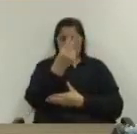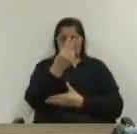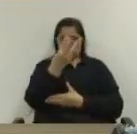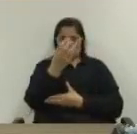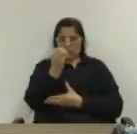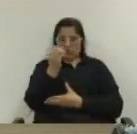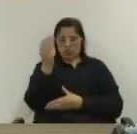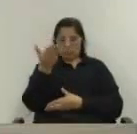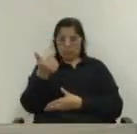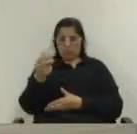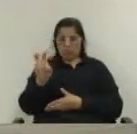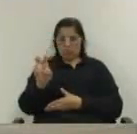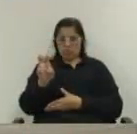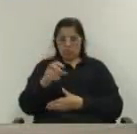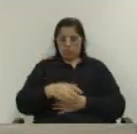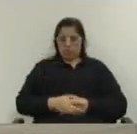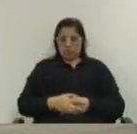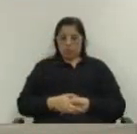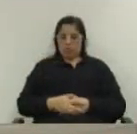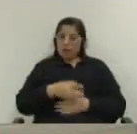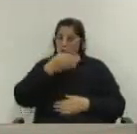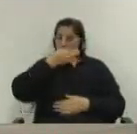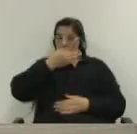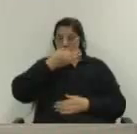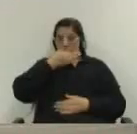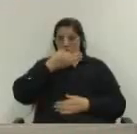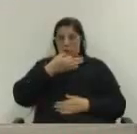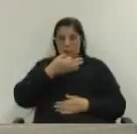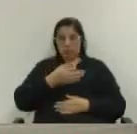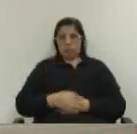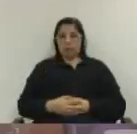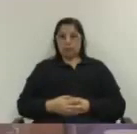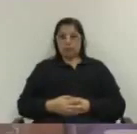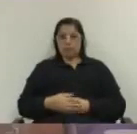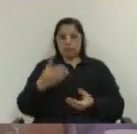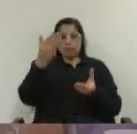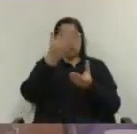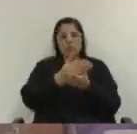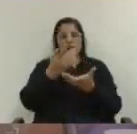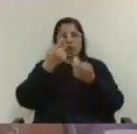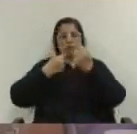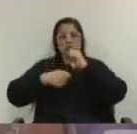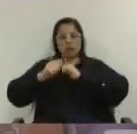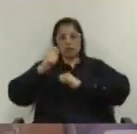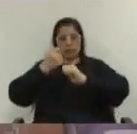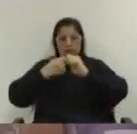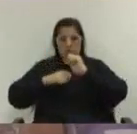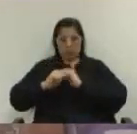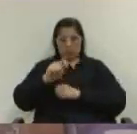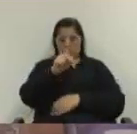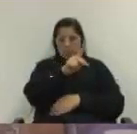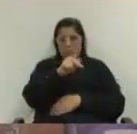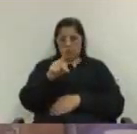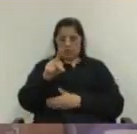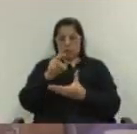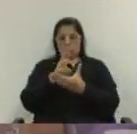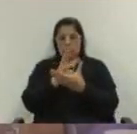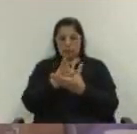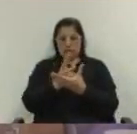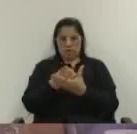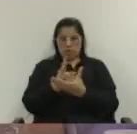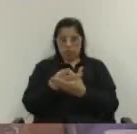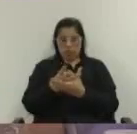2230/2015. Parecer opinativo, processo administrativo. Presidente da Câmara Municipal